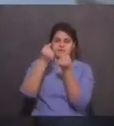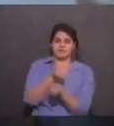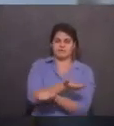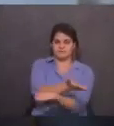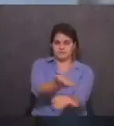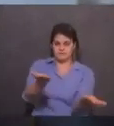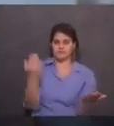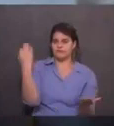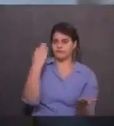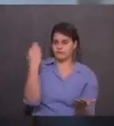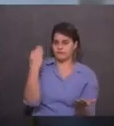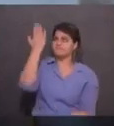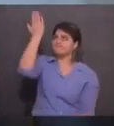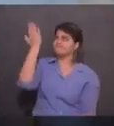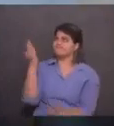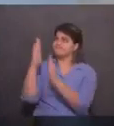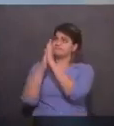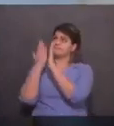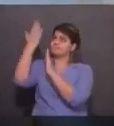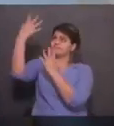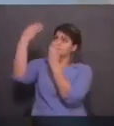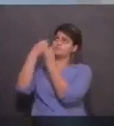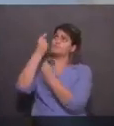qui vivis et regnas in saecula